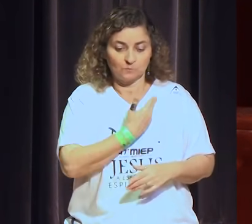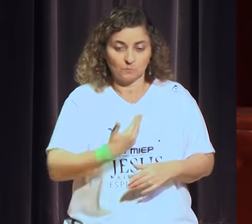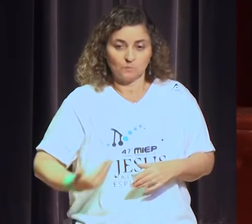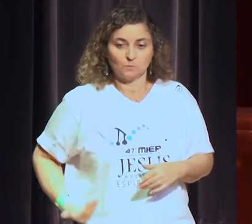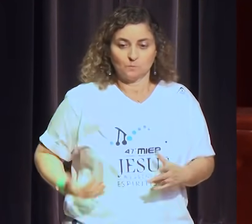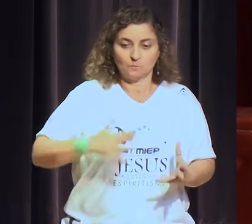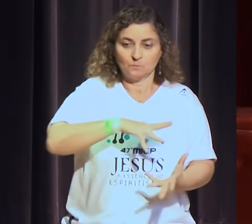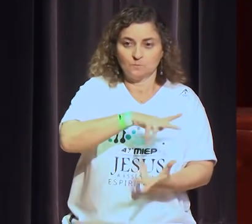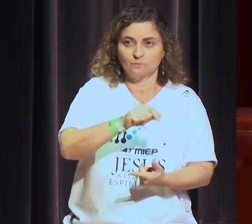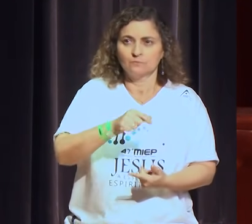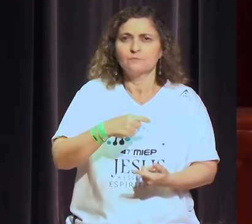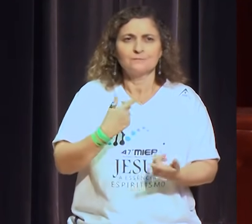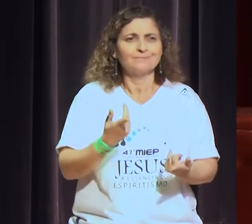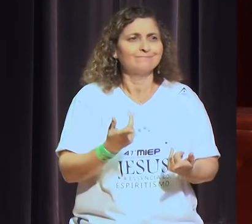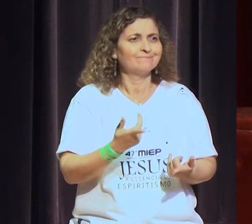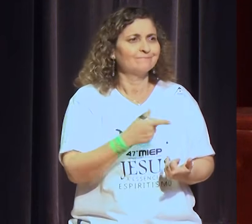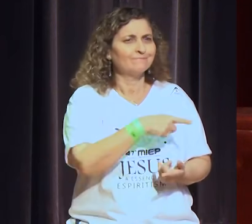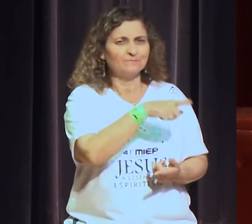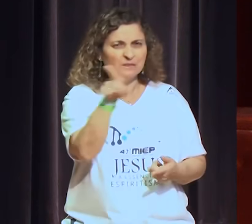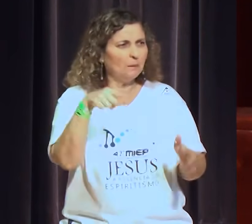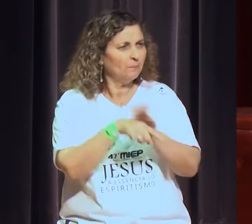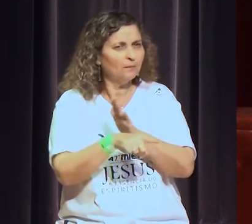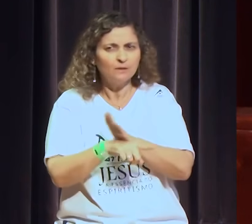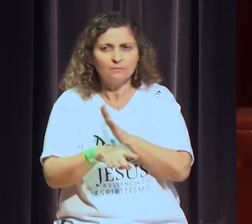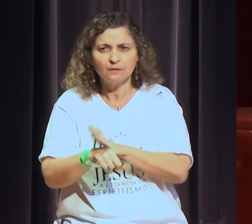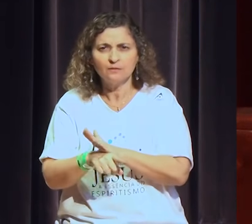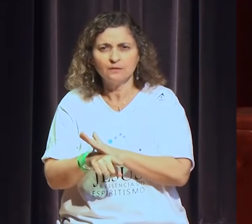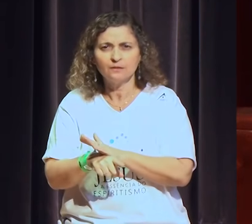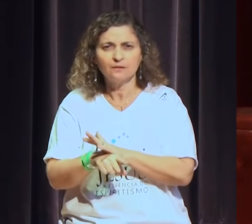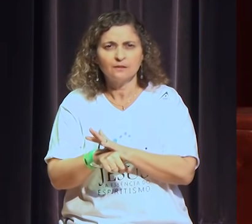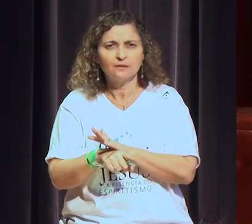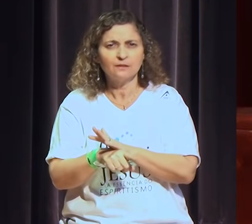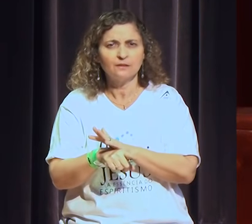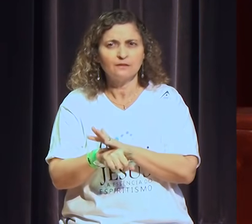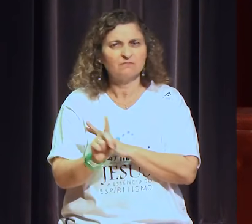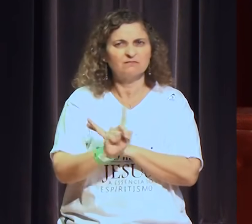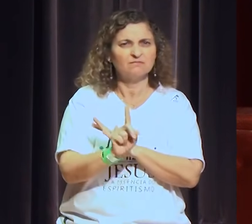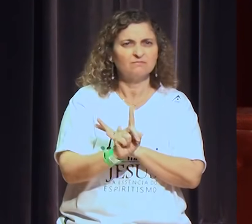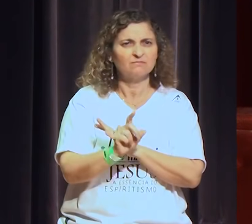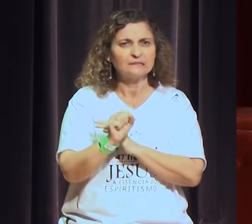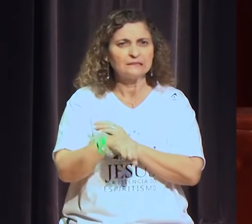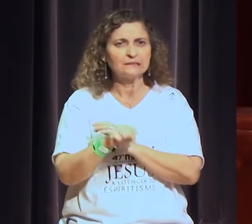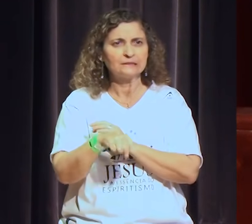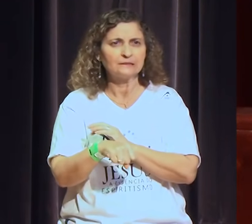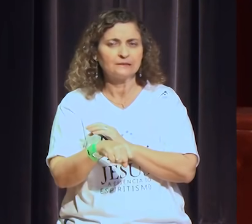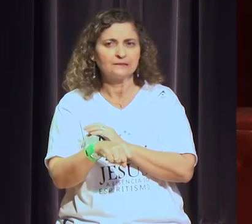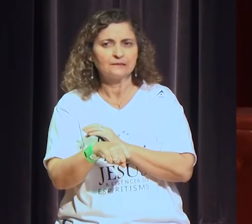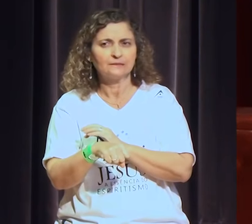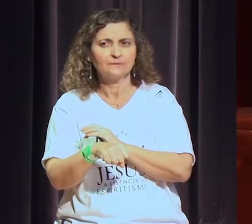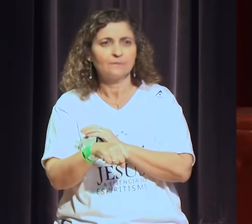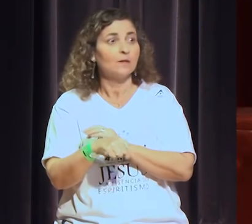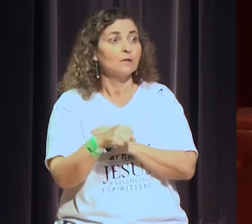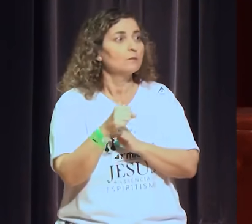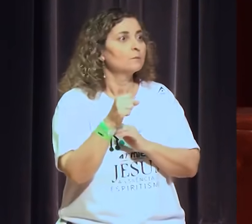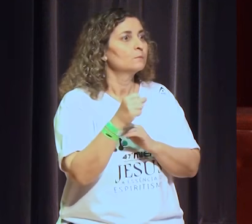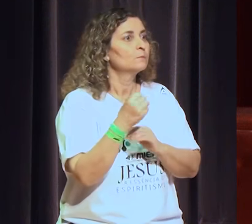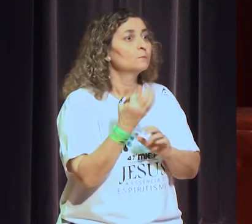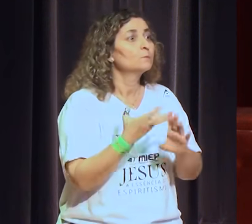Quais são os ministérios da governadoria espiritual? Gente, você não perguntaria isso? Fala que sim.